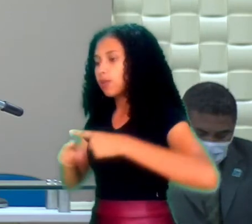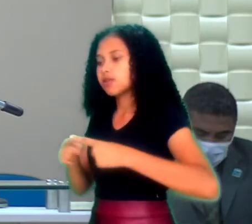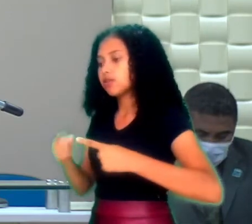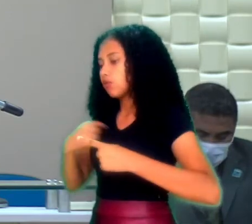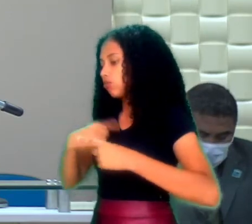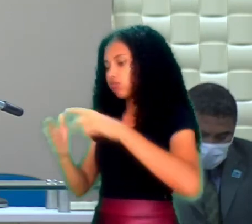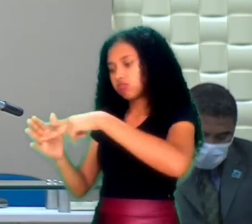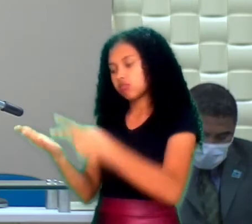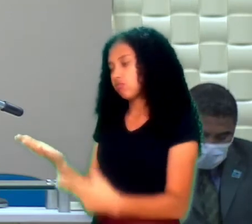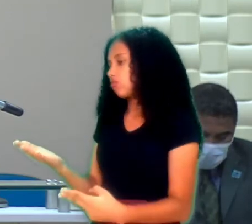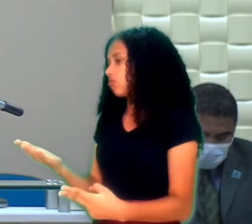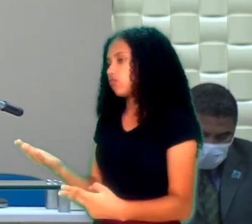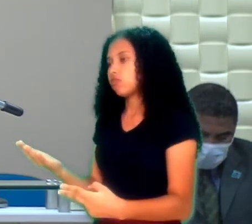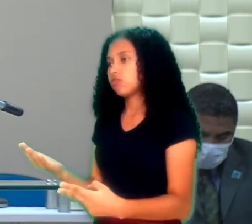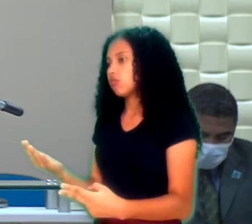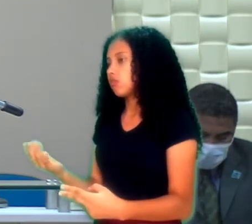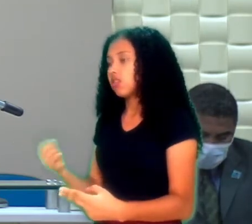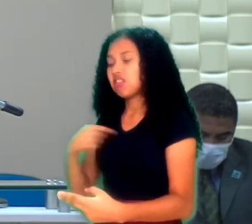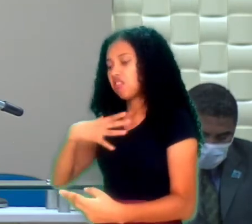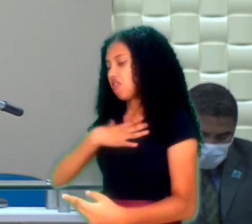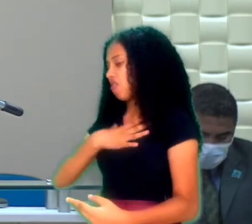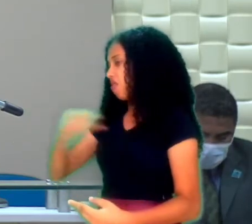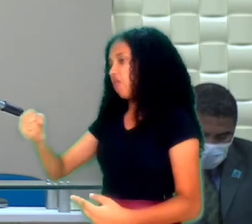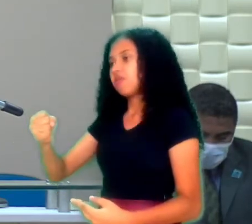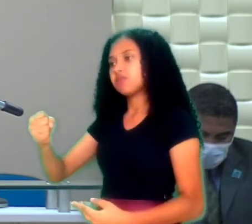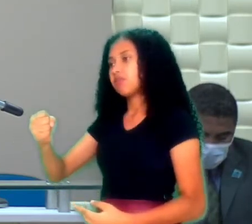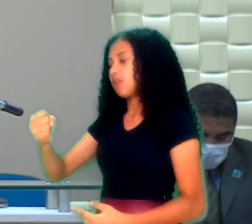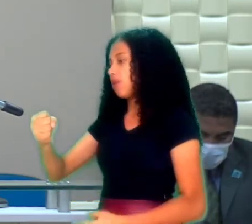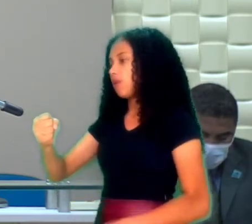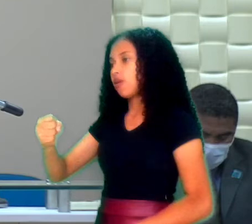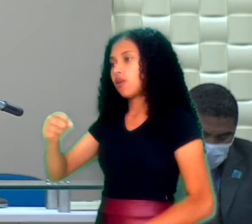Muitas vezes o atribulado é o último que acorda.